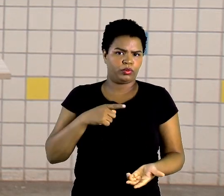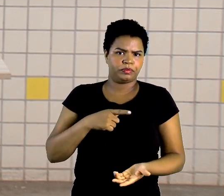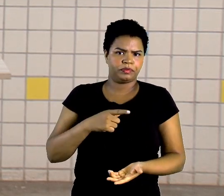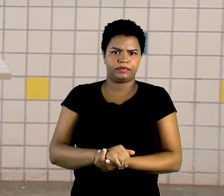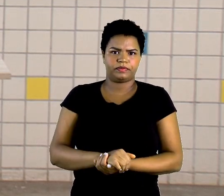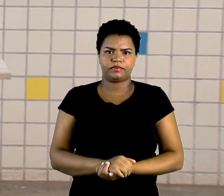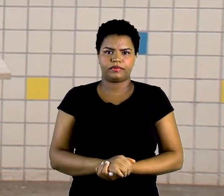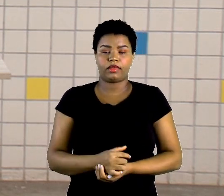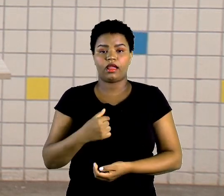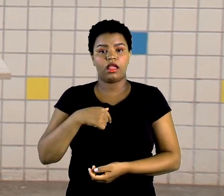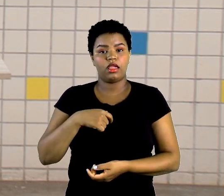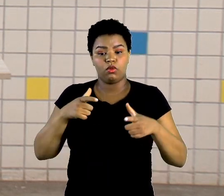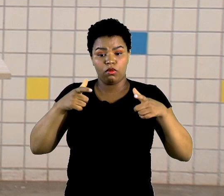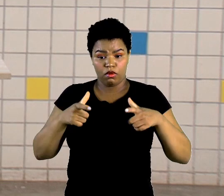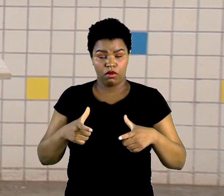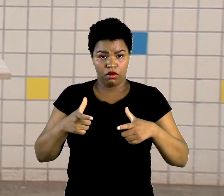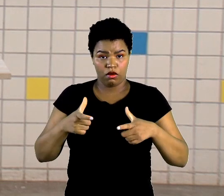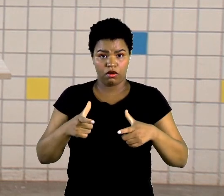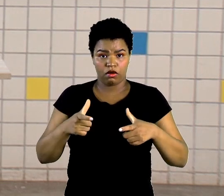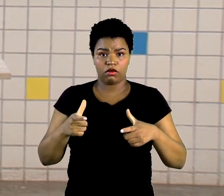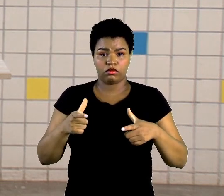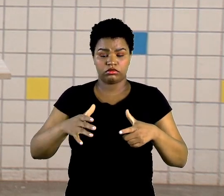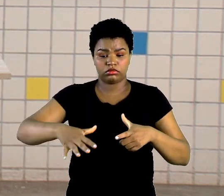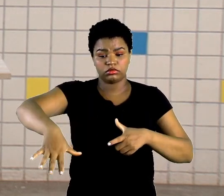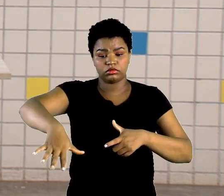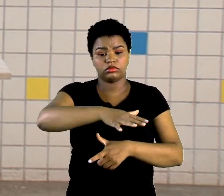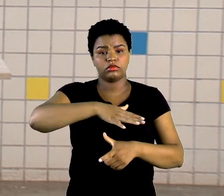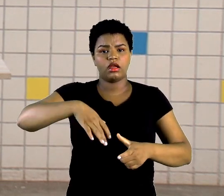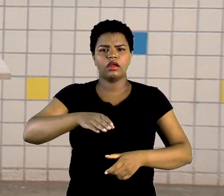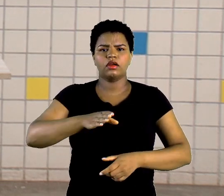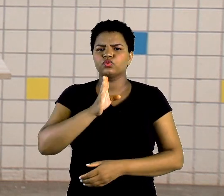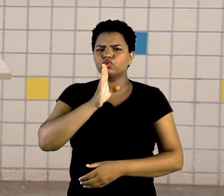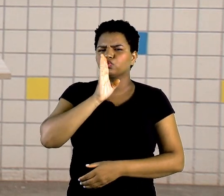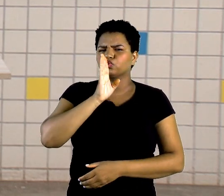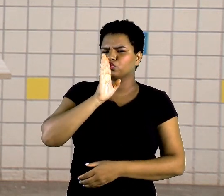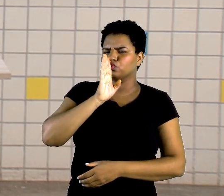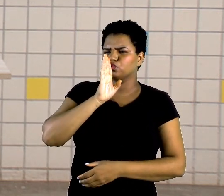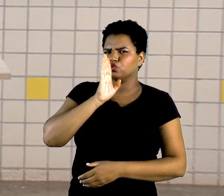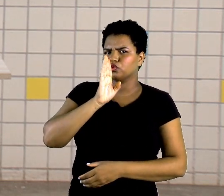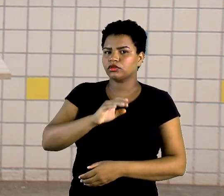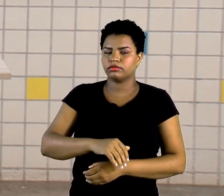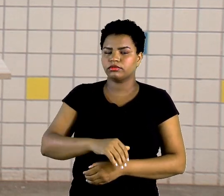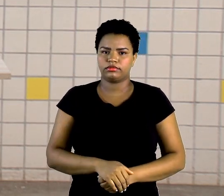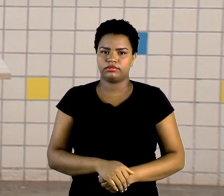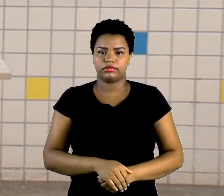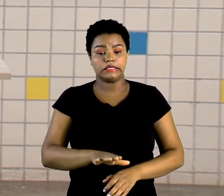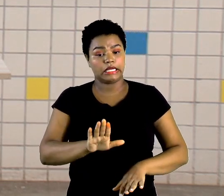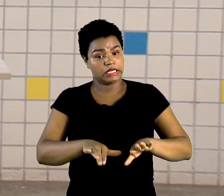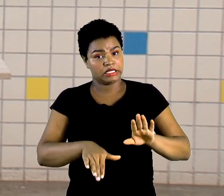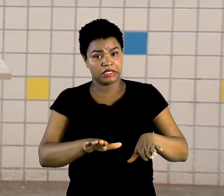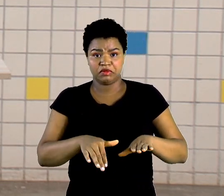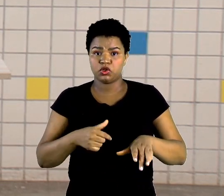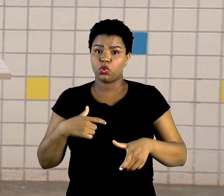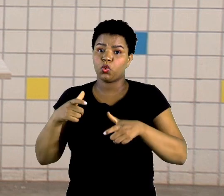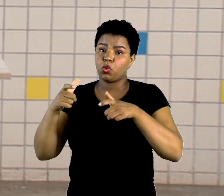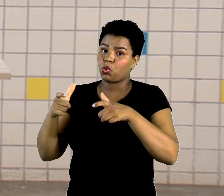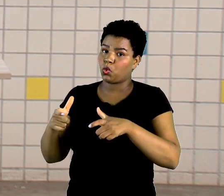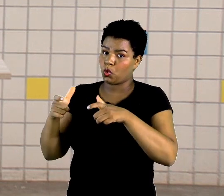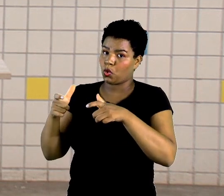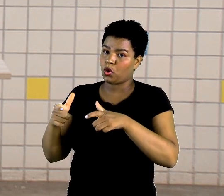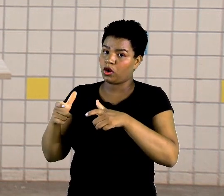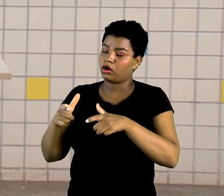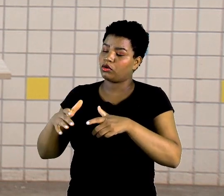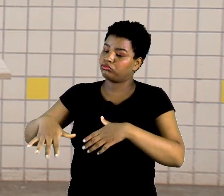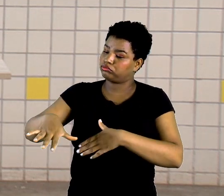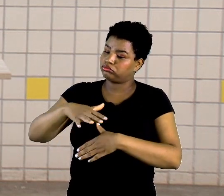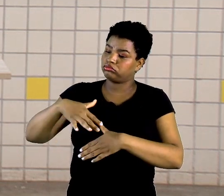em um local onde o ambiente é silencioso. Posso estar em um local onde o ambiente